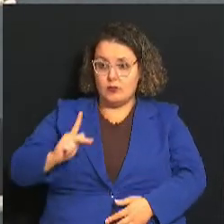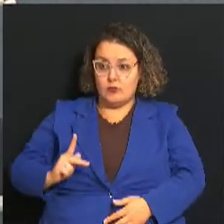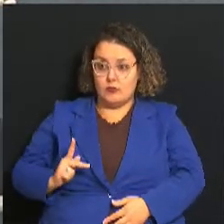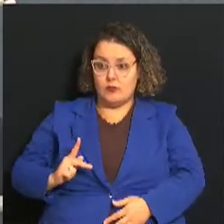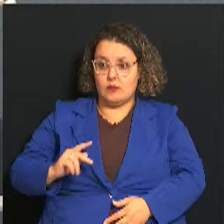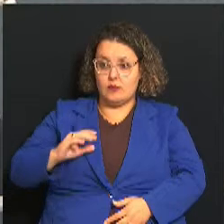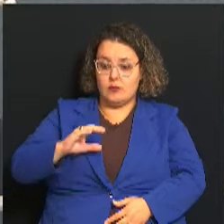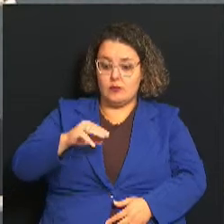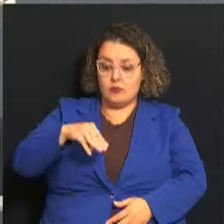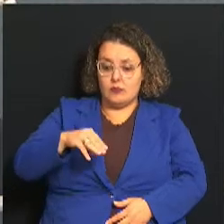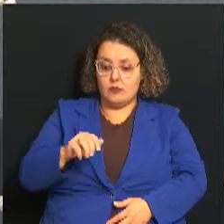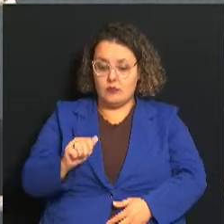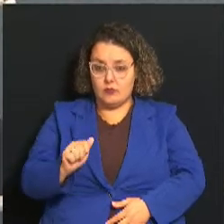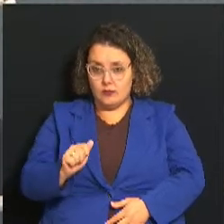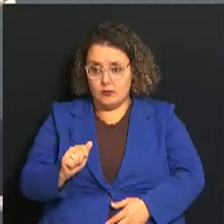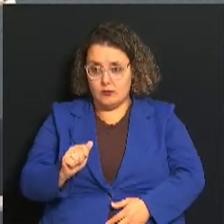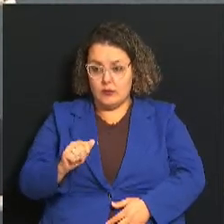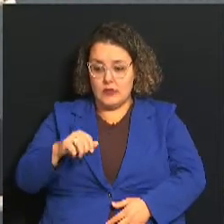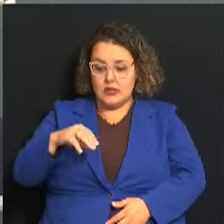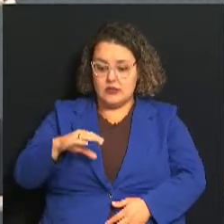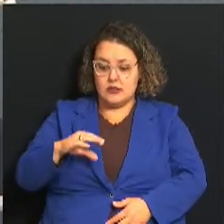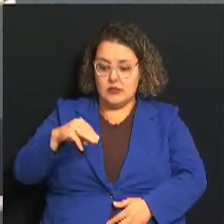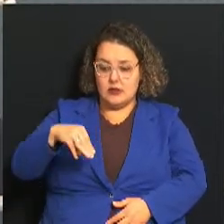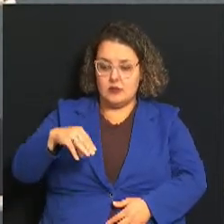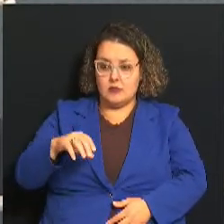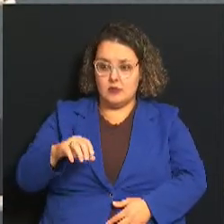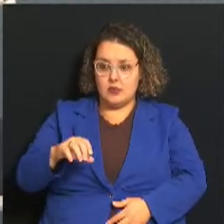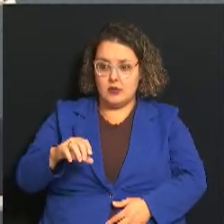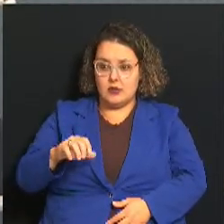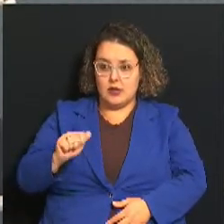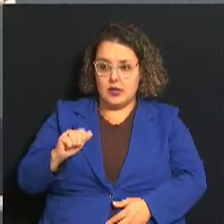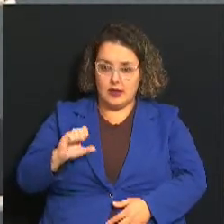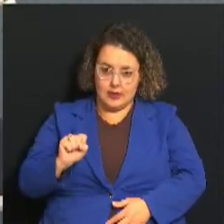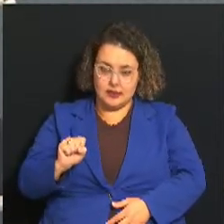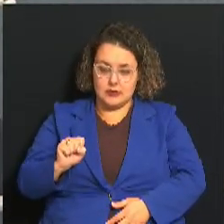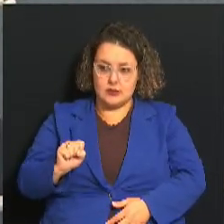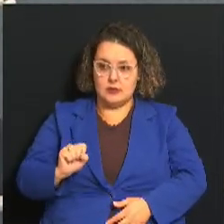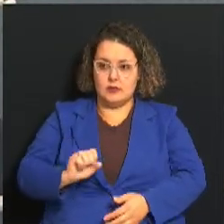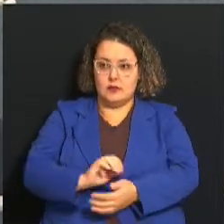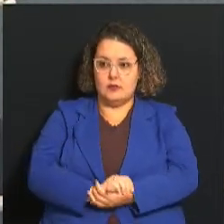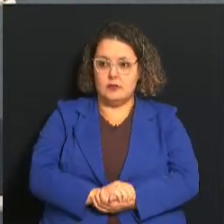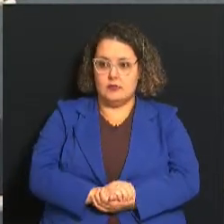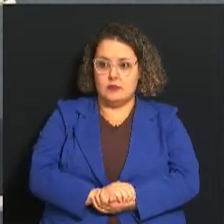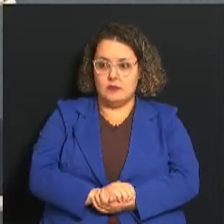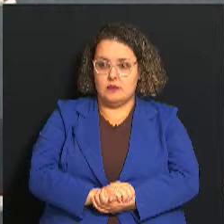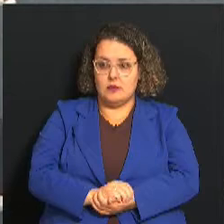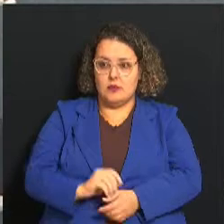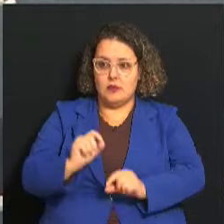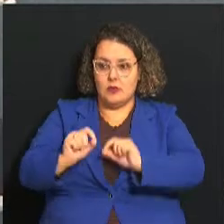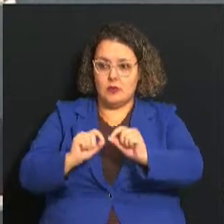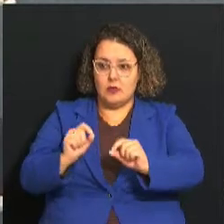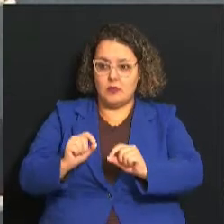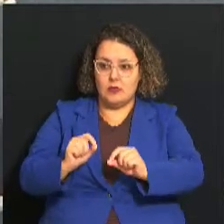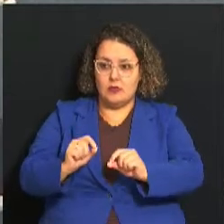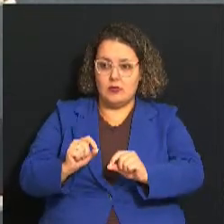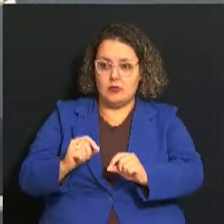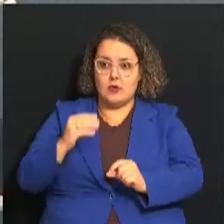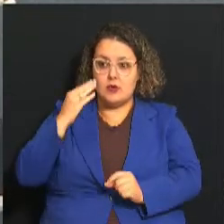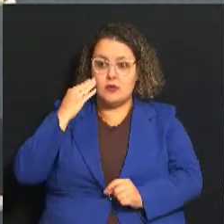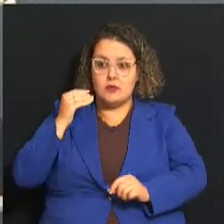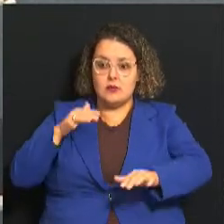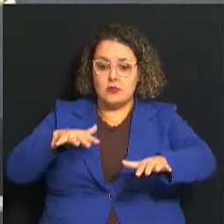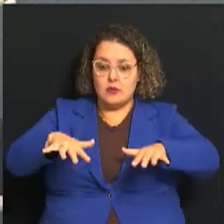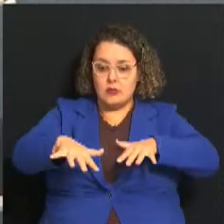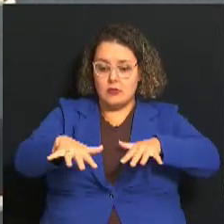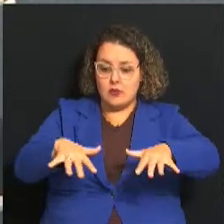CMAS. Mas ali o que eu acho que eu fui útil, né, Ângela, foi nessa coisa de saber articular as